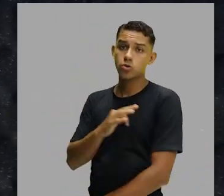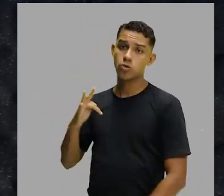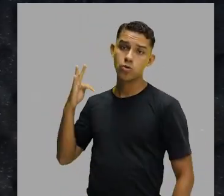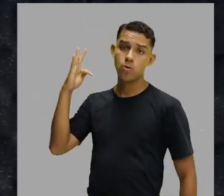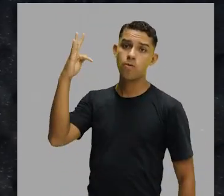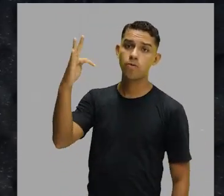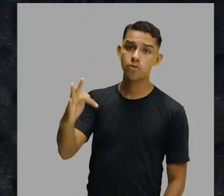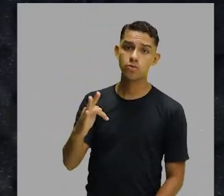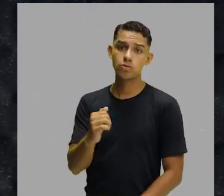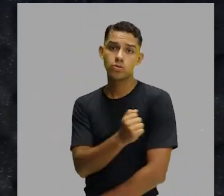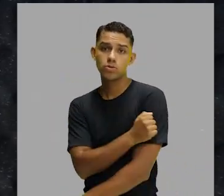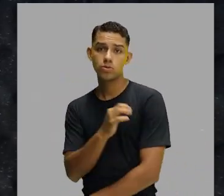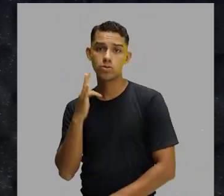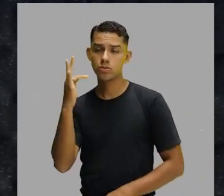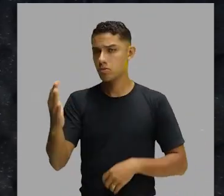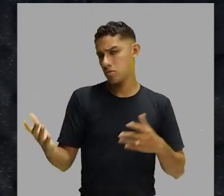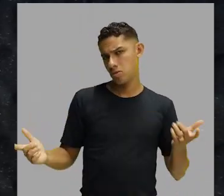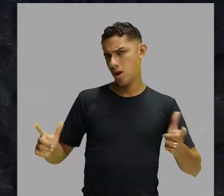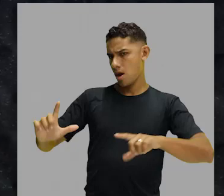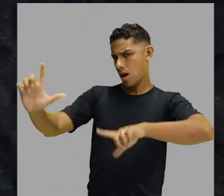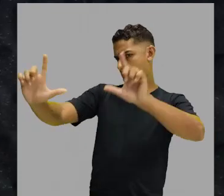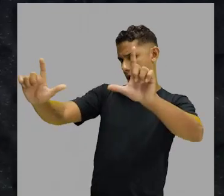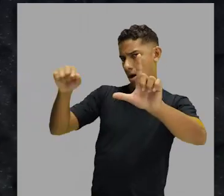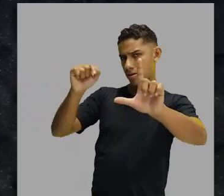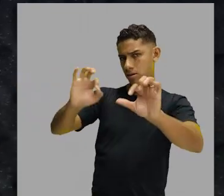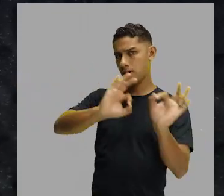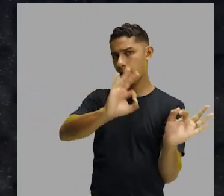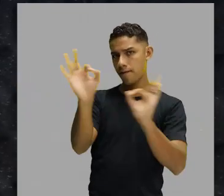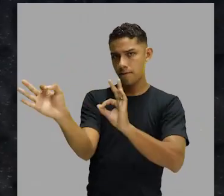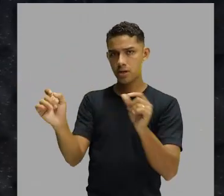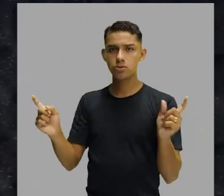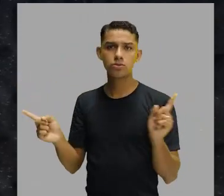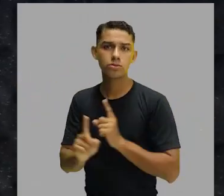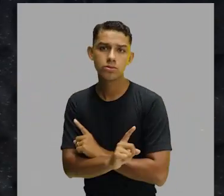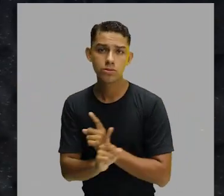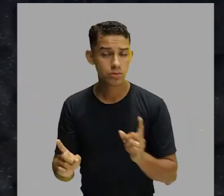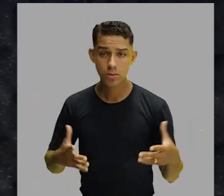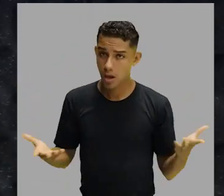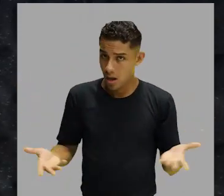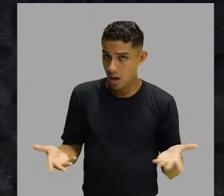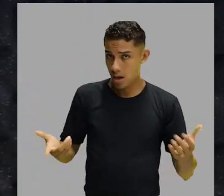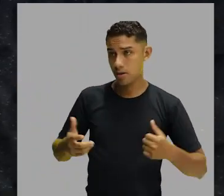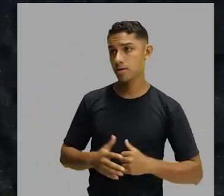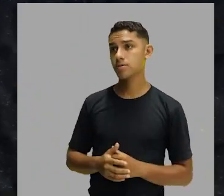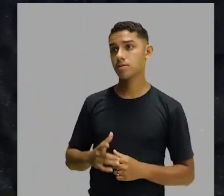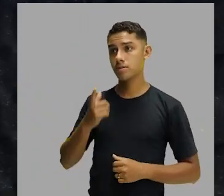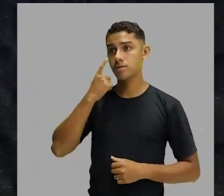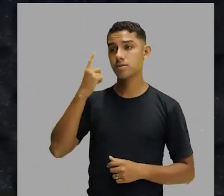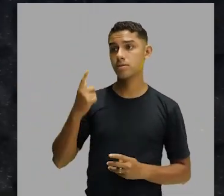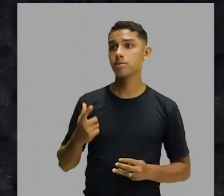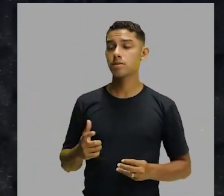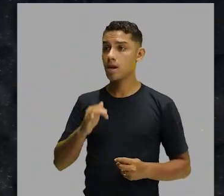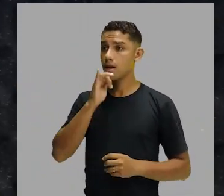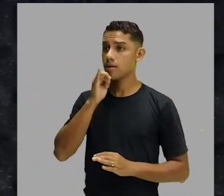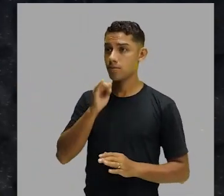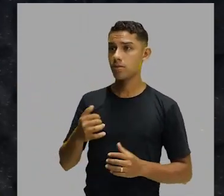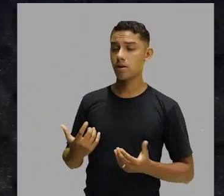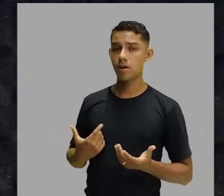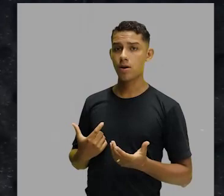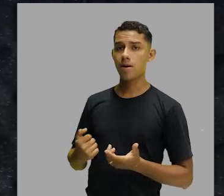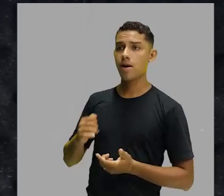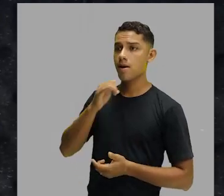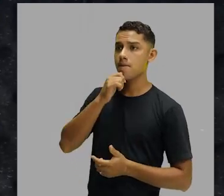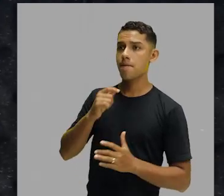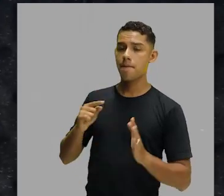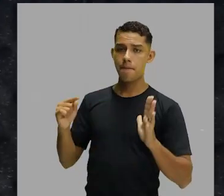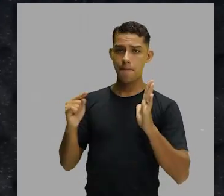100 anos, não assistam videoaulas como vocês estão nos assistindo agora. Quem sabe é um pontinho, igual aqueles filmes de ficção científica